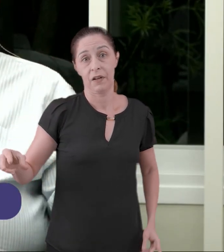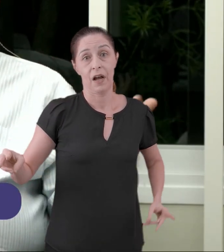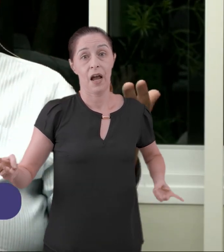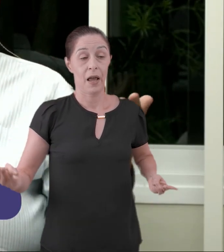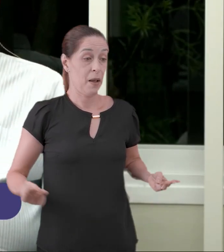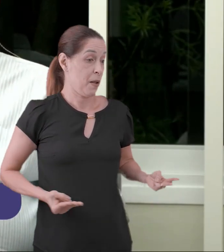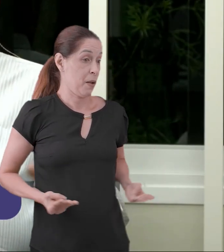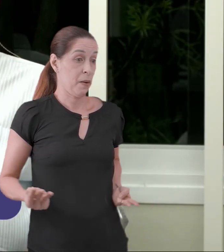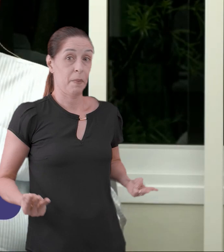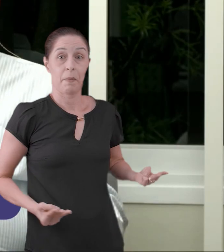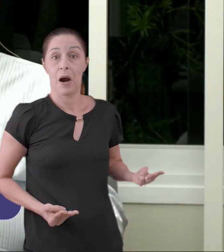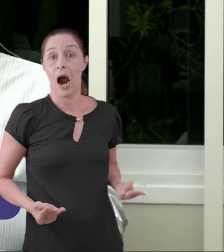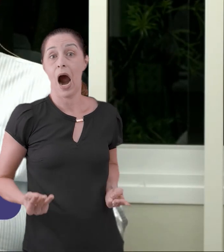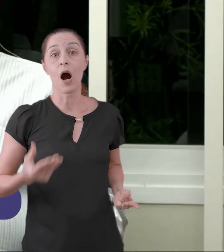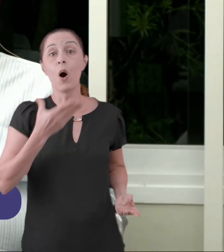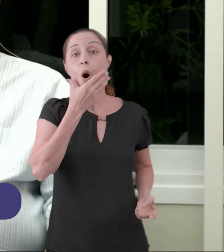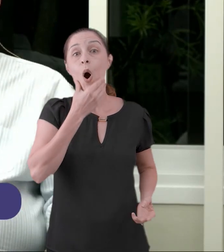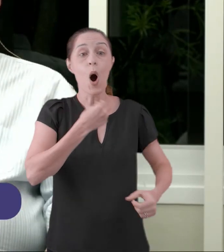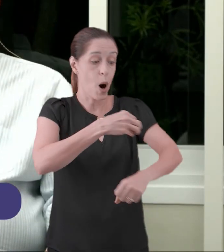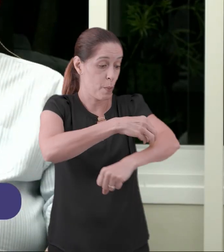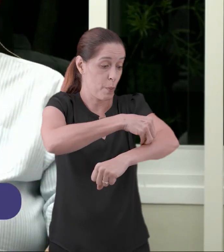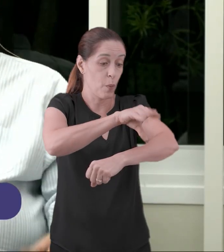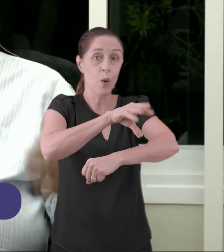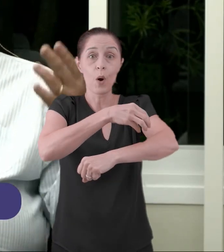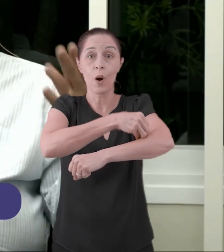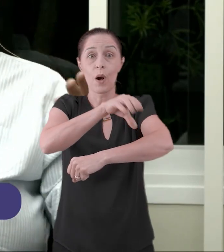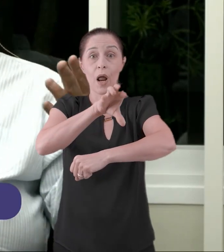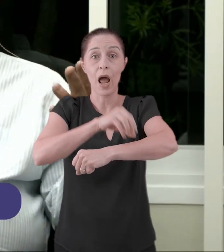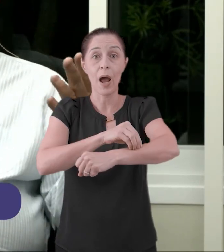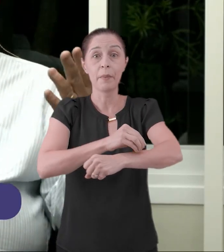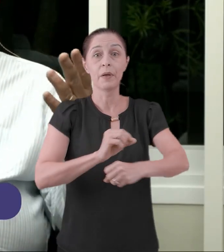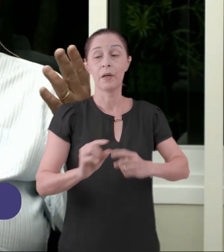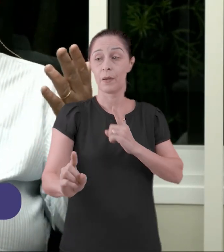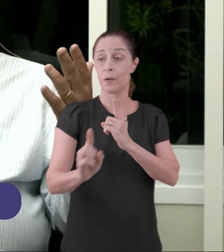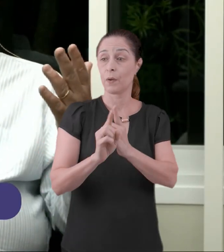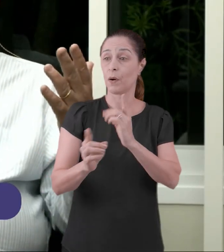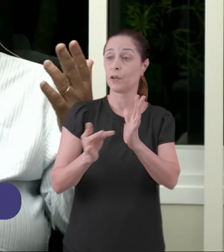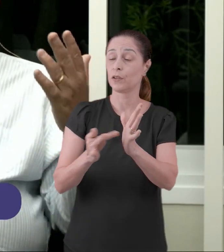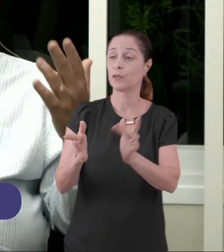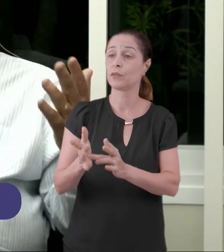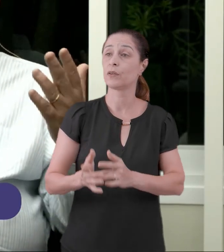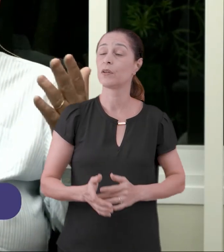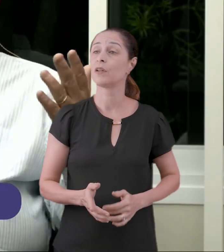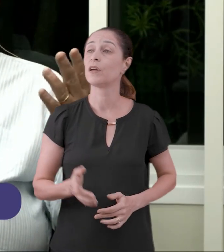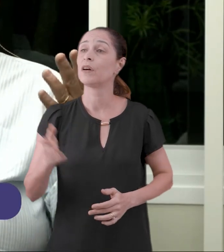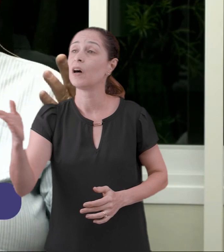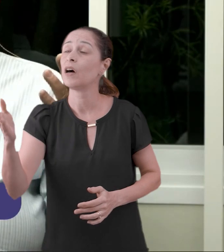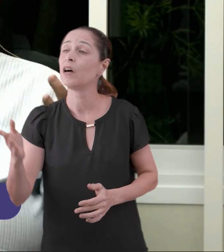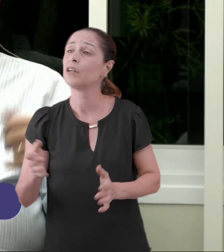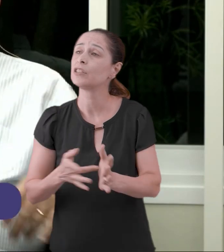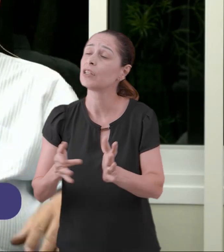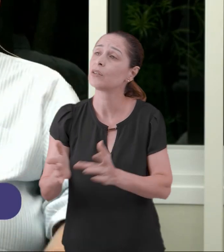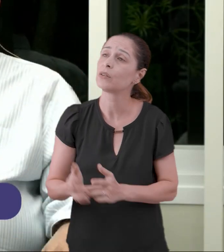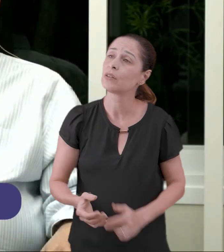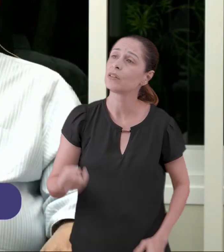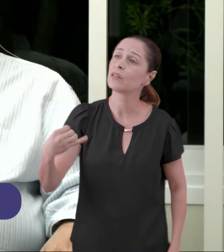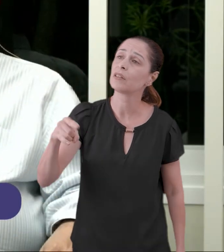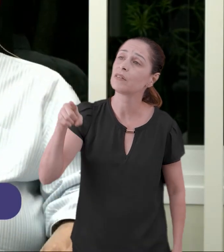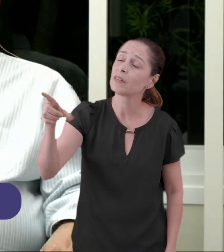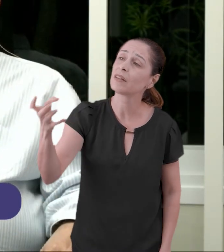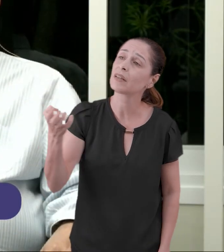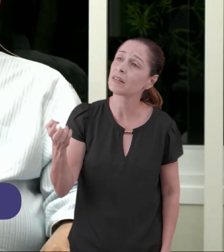leproso chega para Jesus e diz, se você quiser, né? Se o senhor quiser, o senhor pode me